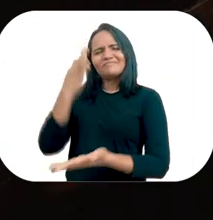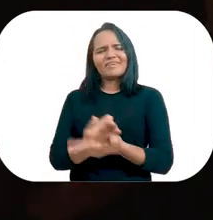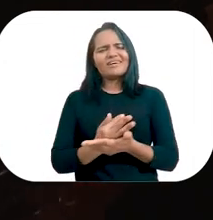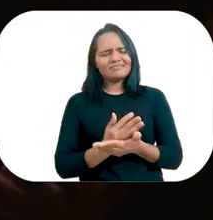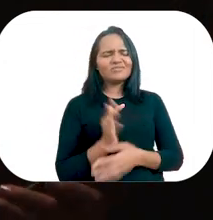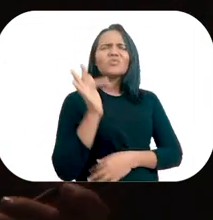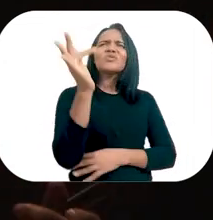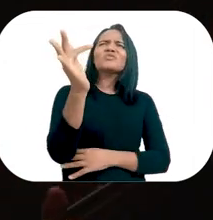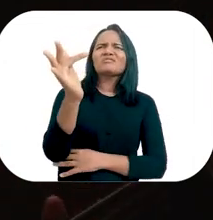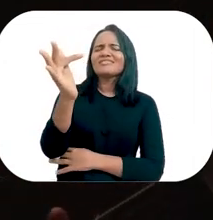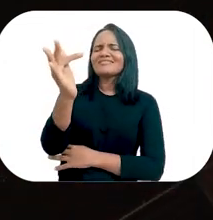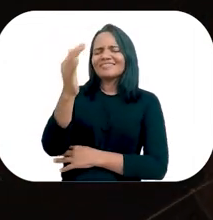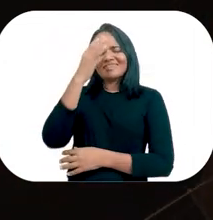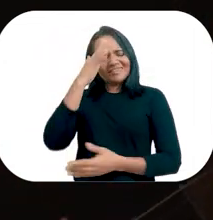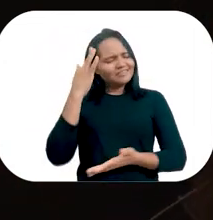no que virá.